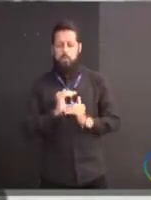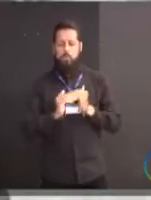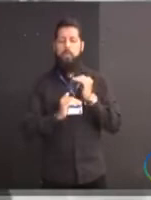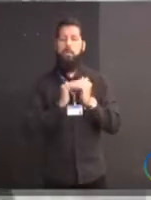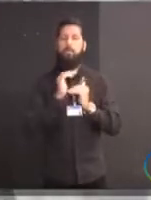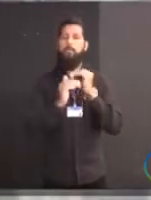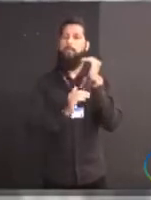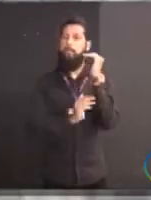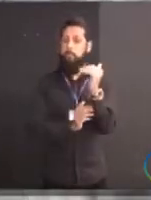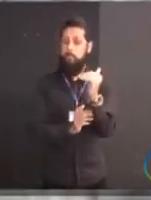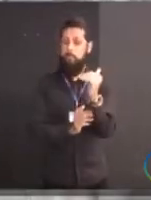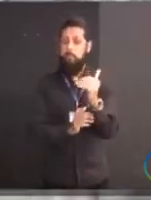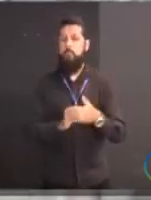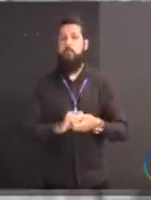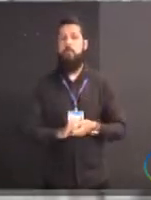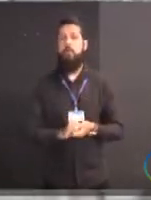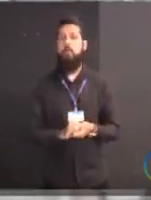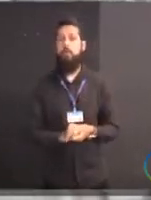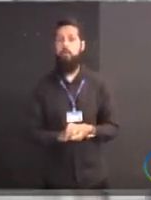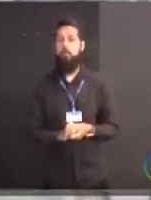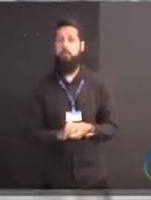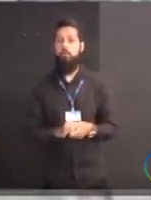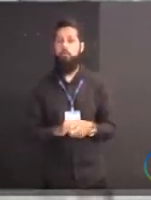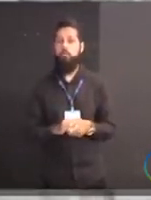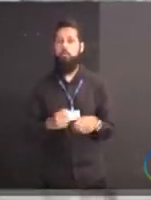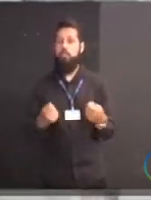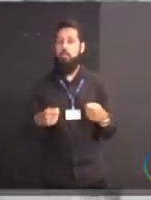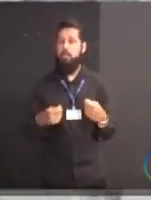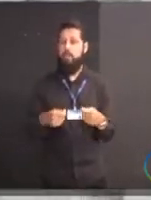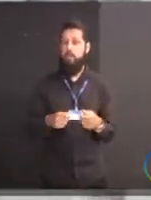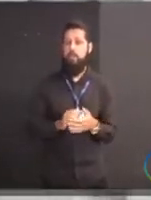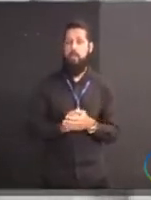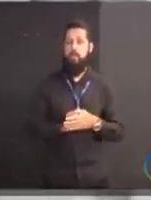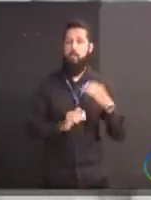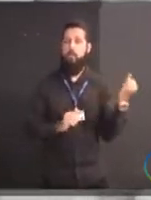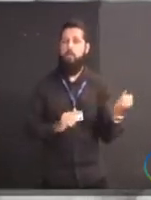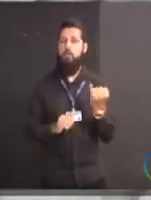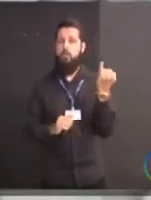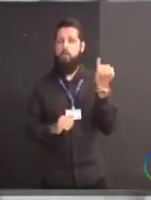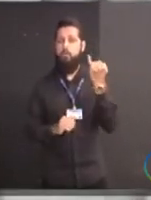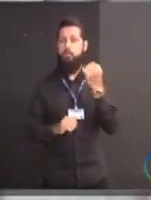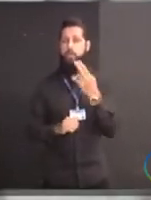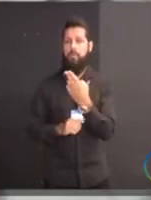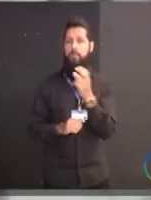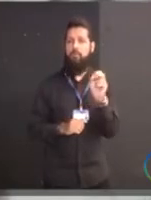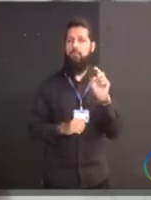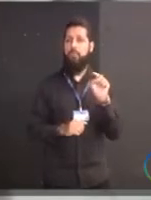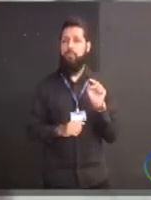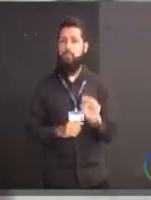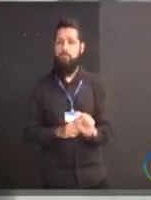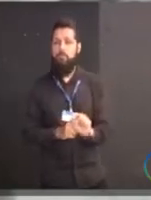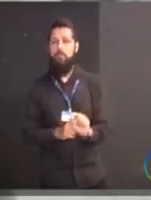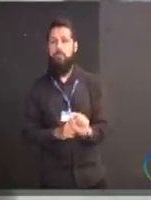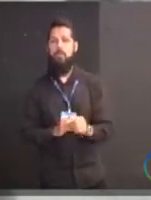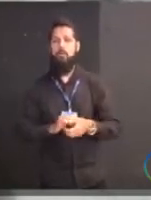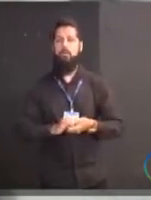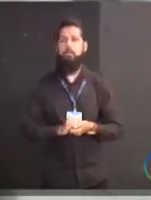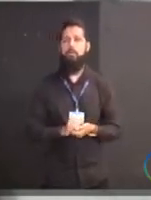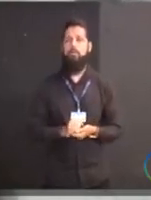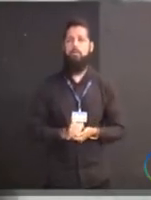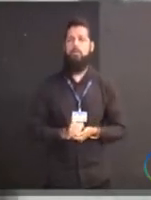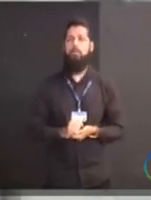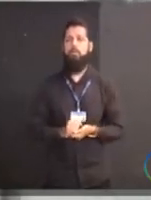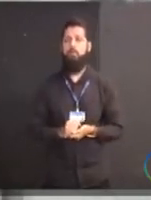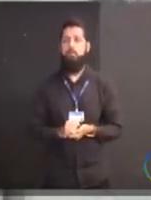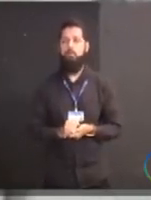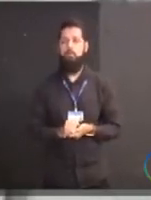outros, os cristãos principalmente, mais de 500 milhões no seio da humanidade, ainda não nos